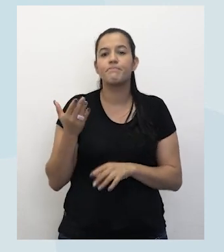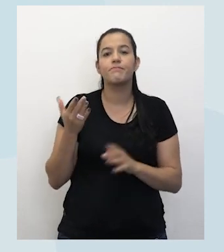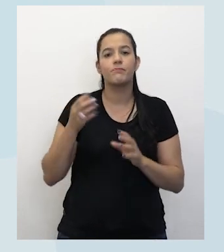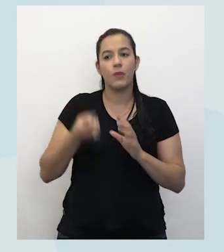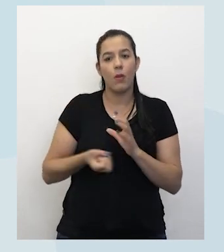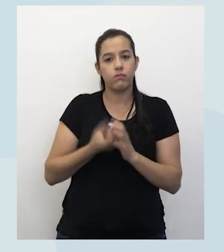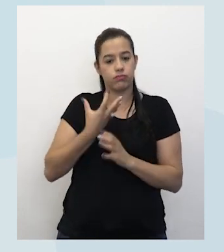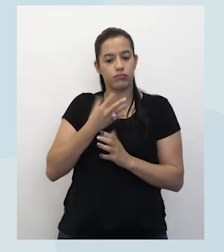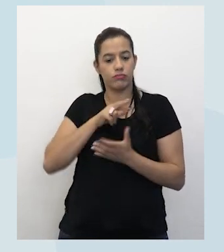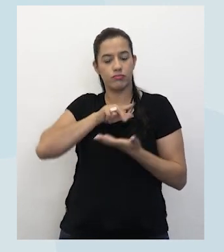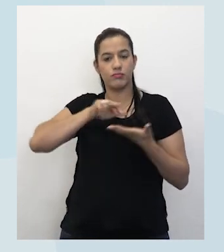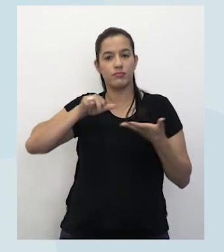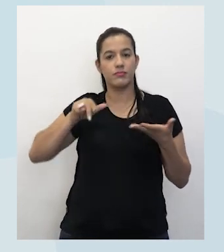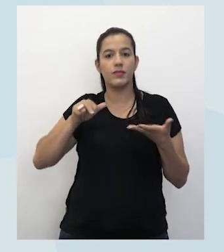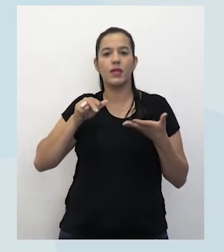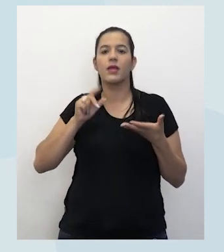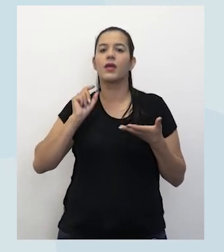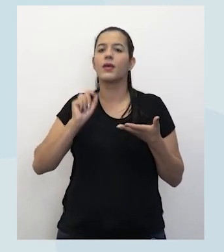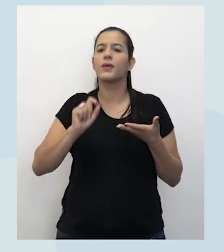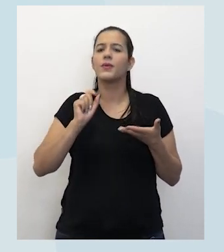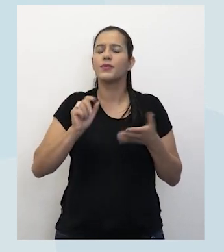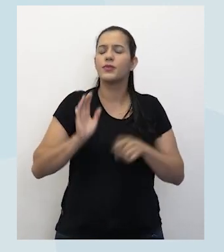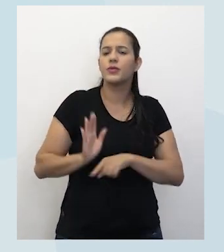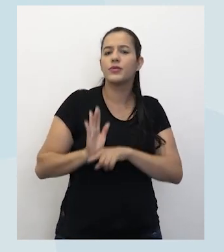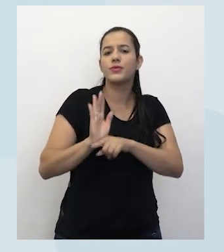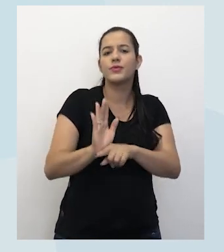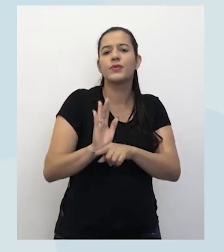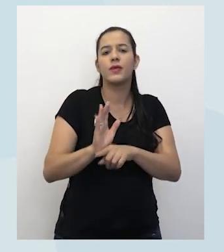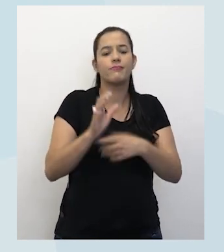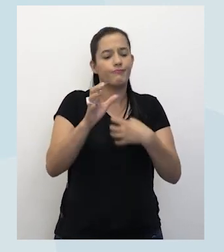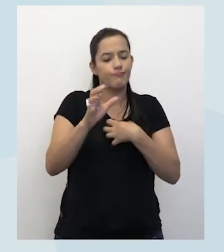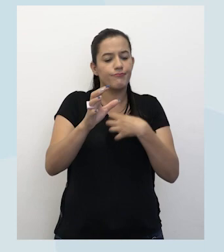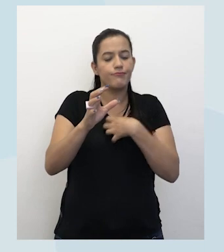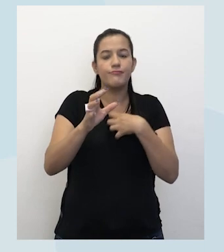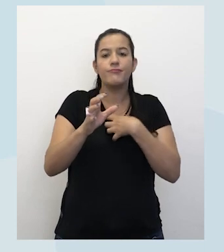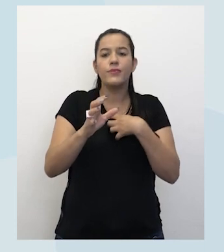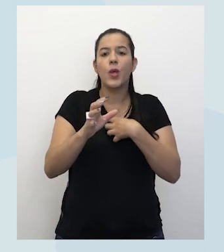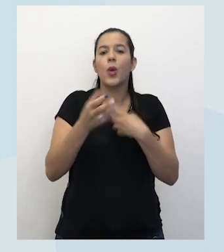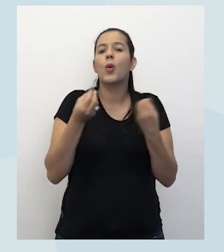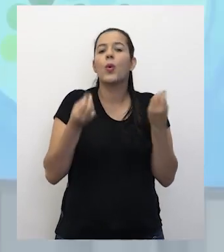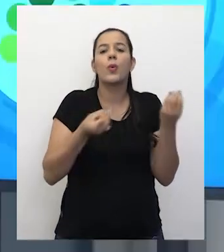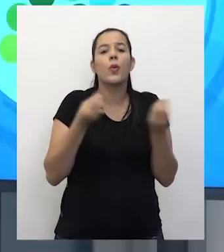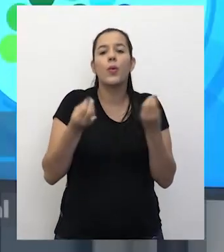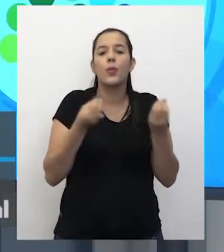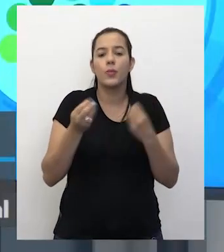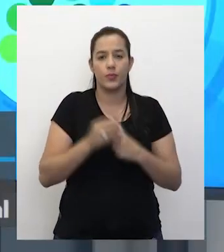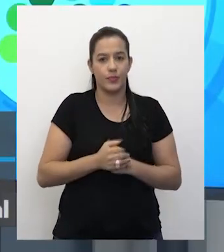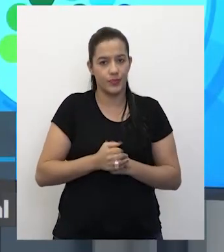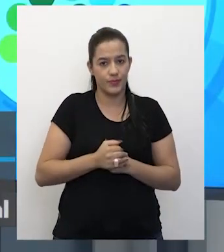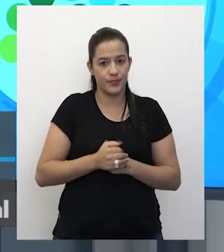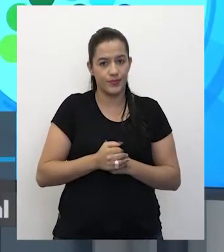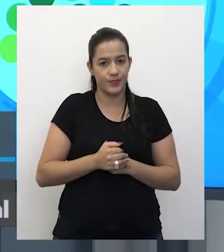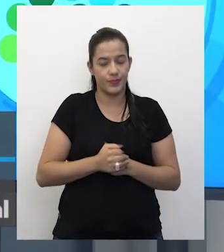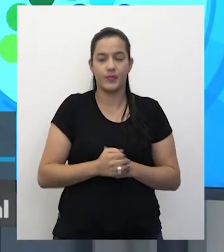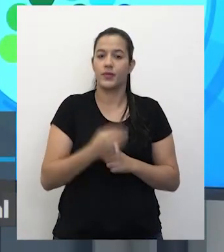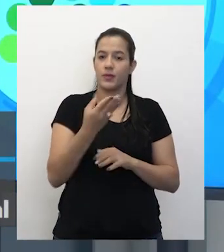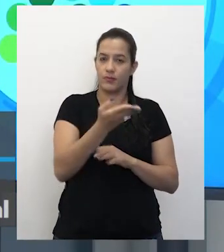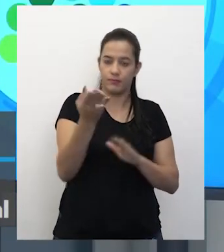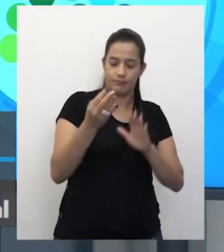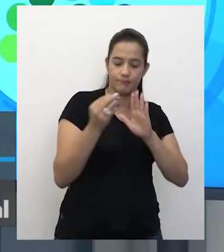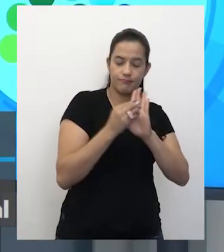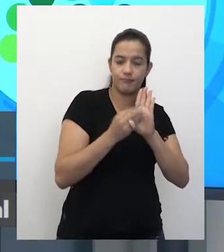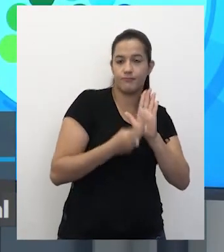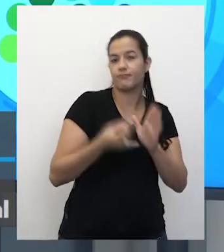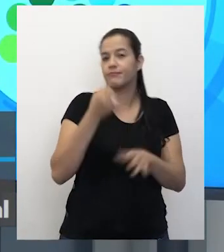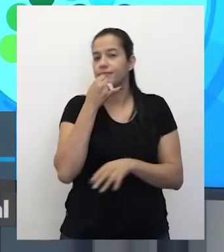essas competências socioemocionais te auxiliaram a enfrentar esse contexto de pandemia? Traz